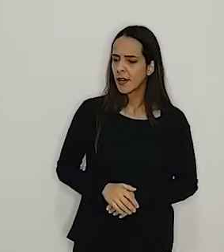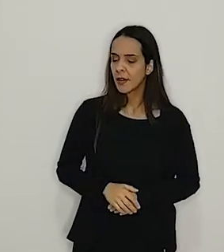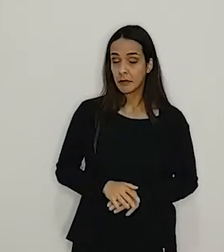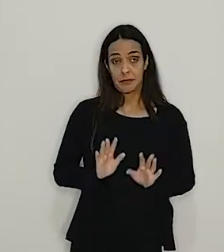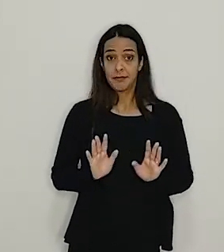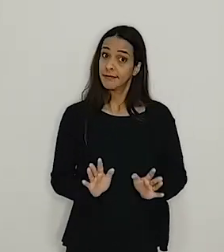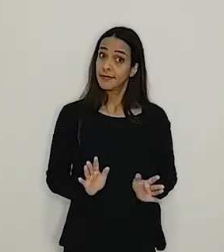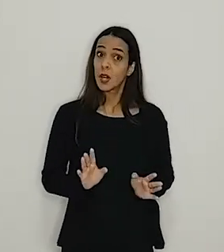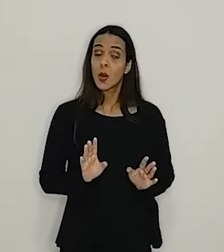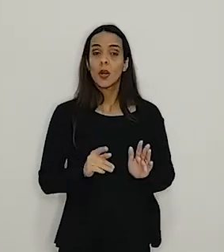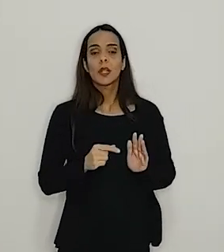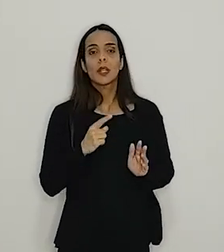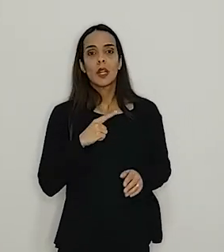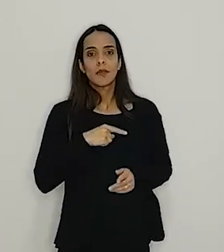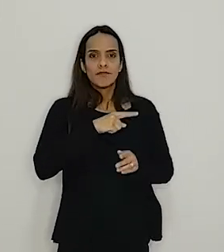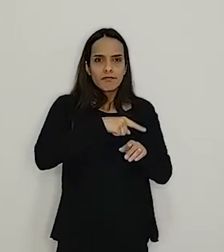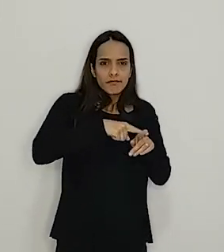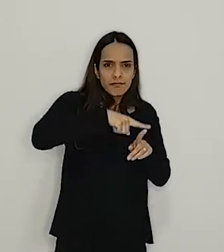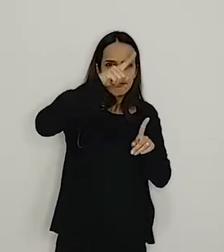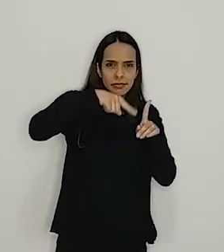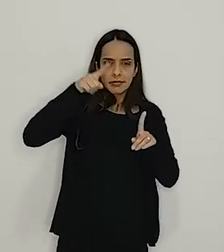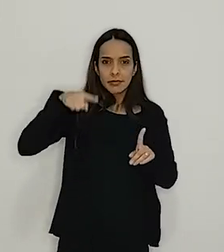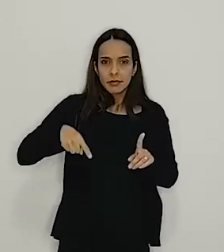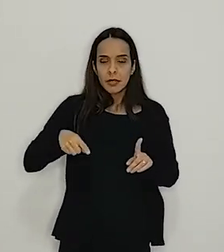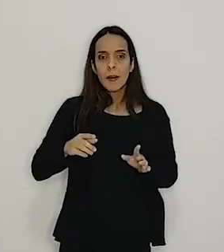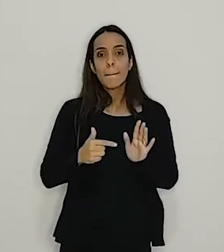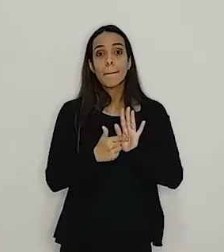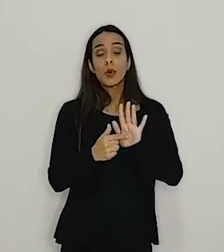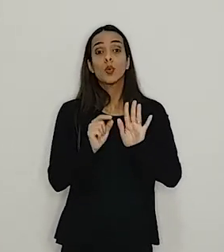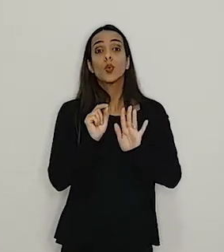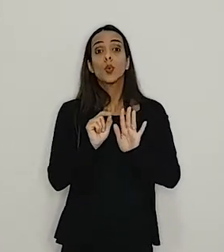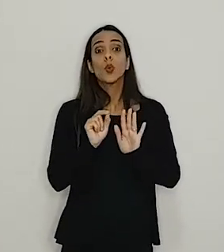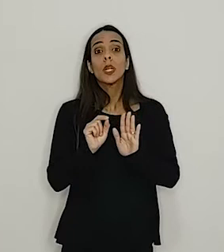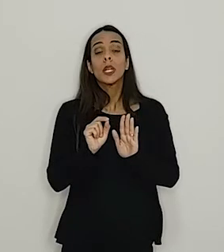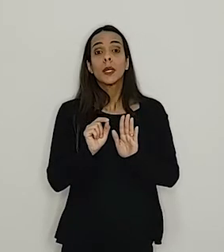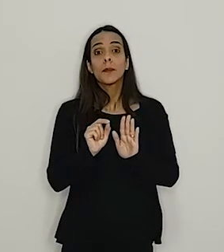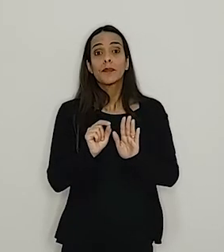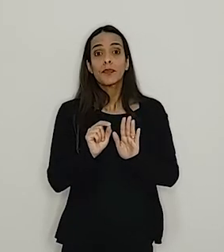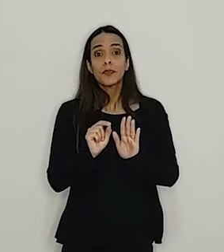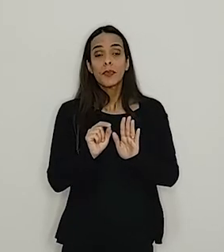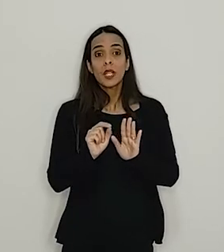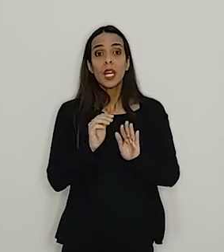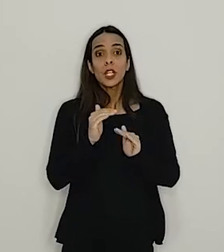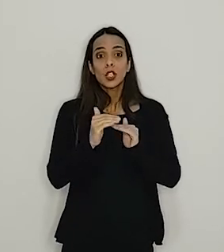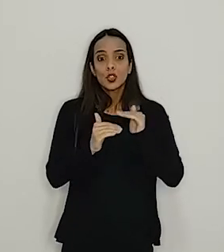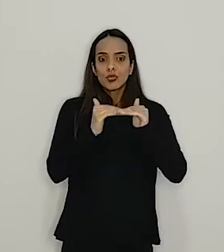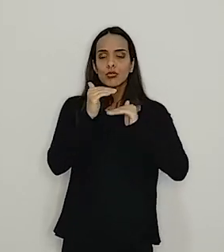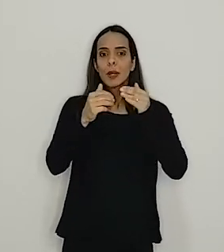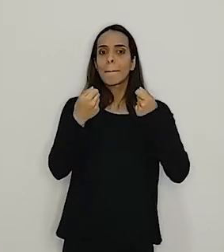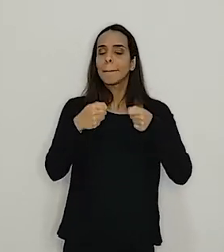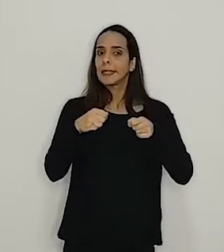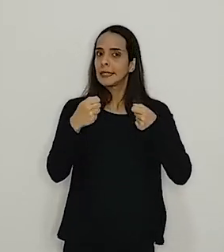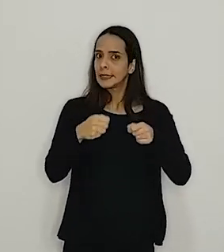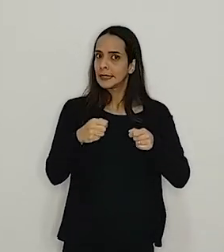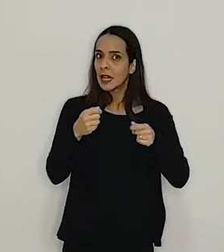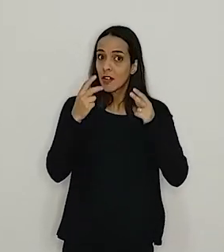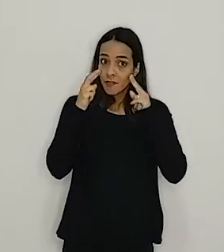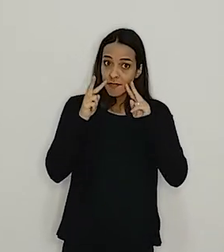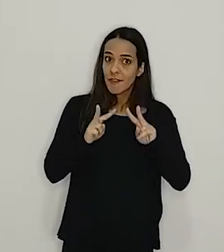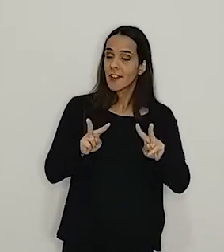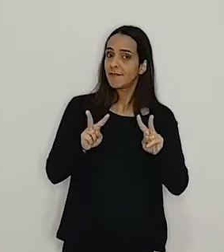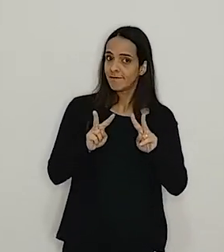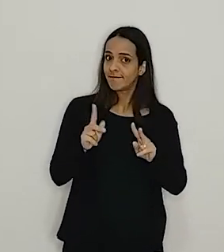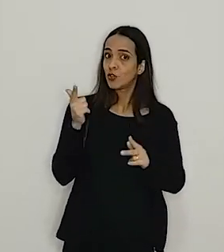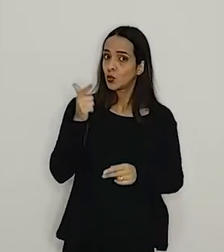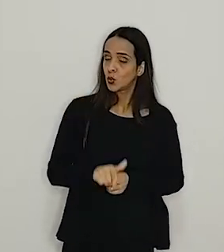dados demográficos que mostram uma estrutura que precisa ser revista, né? E se estamos falando que é um